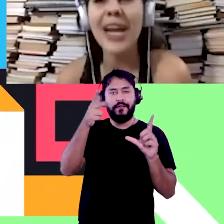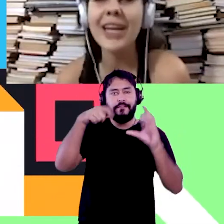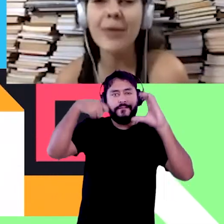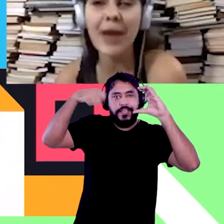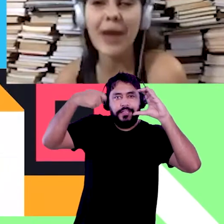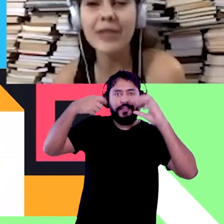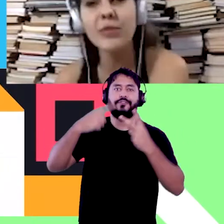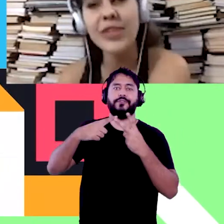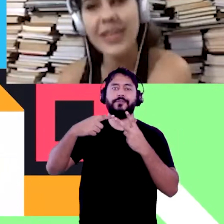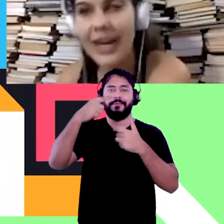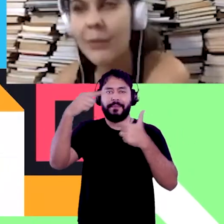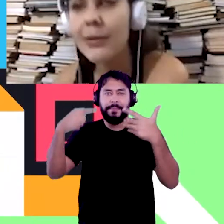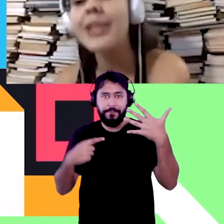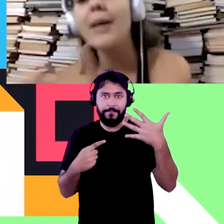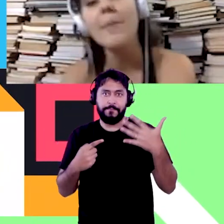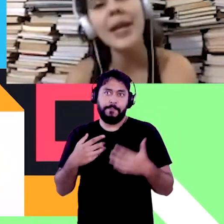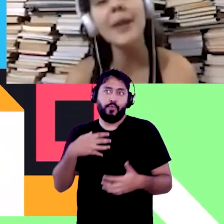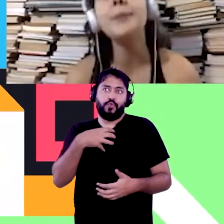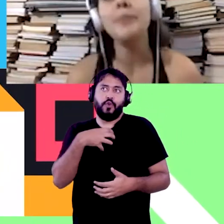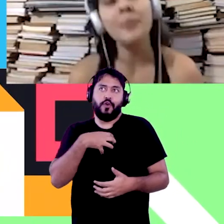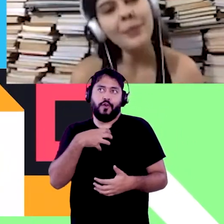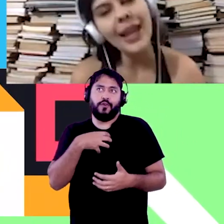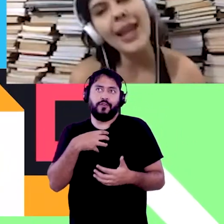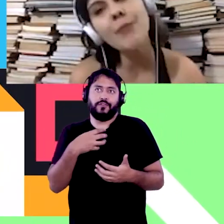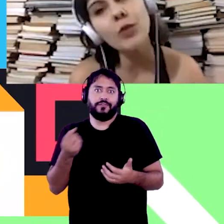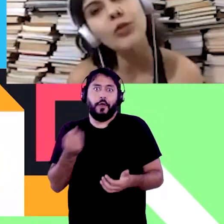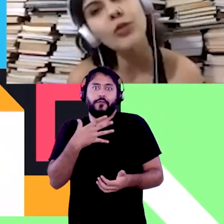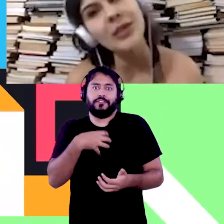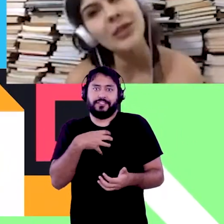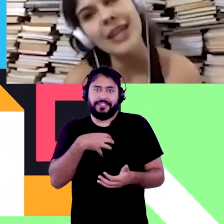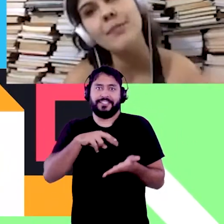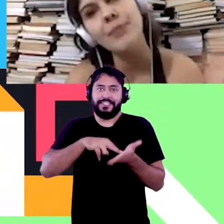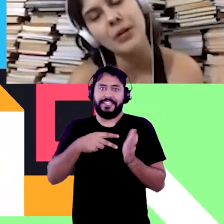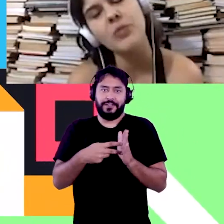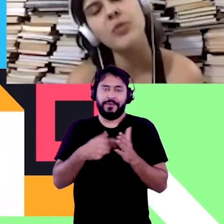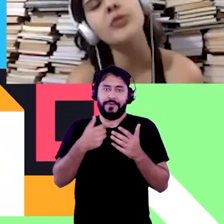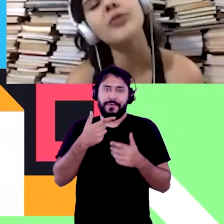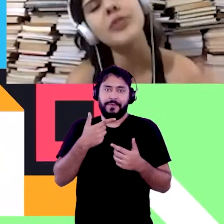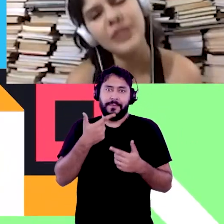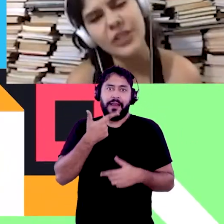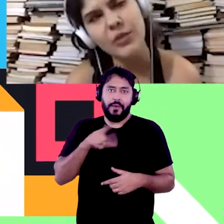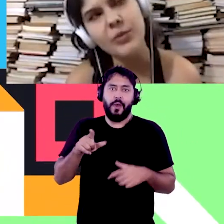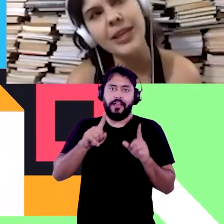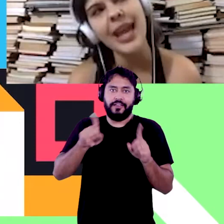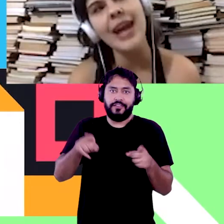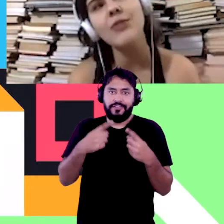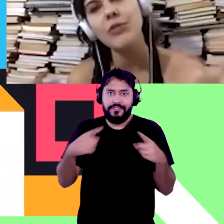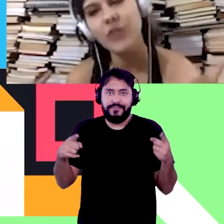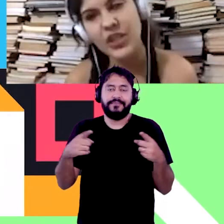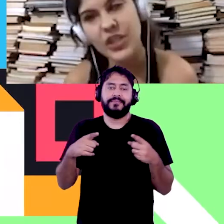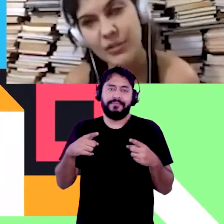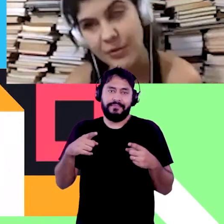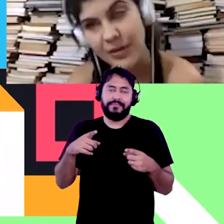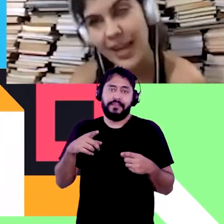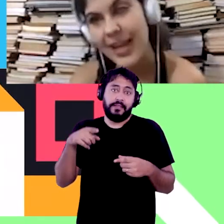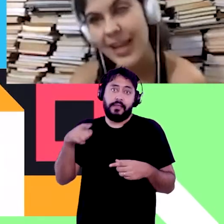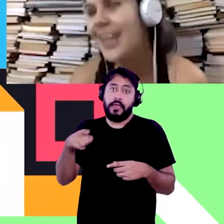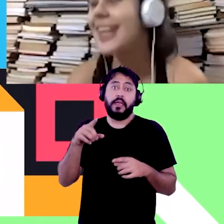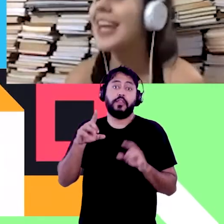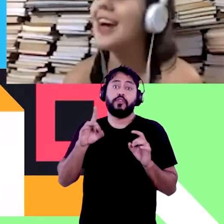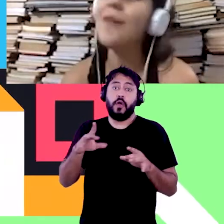para a linguagem musical, que também é muito dominada por um outro sentido, que é o auditivo,